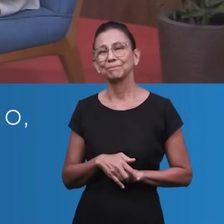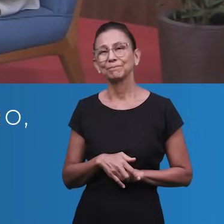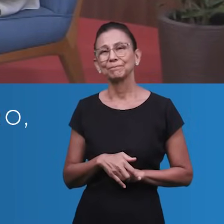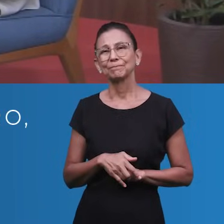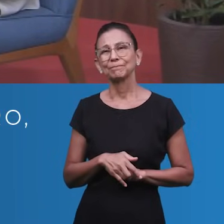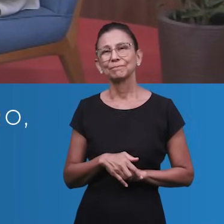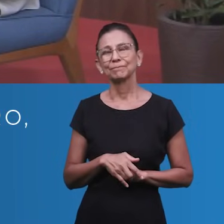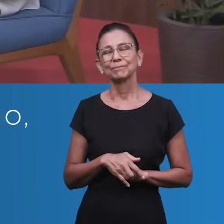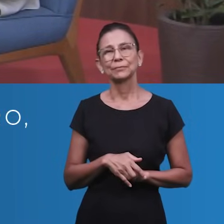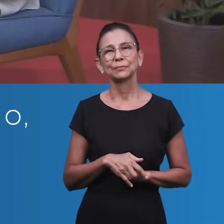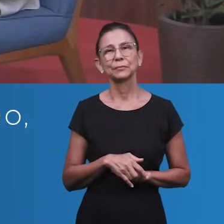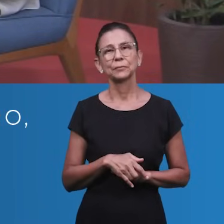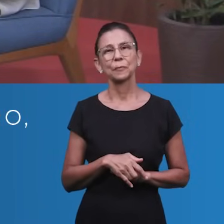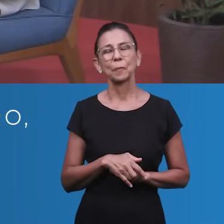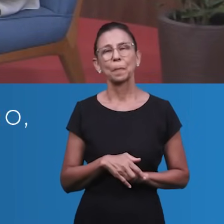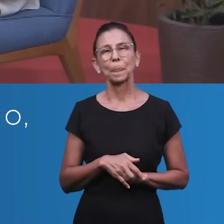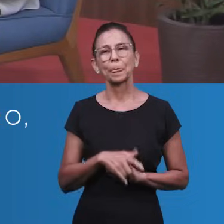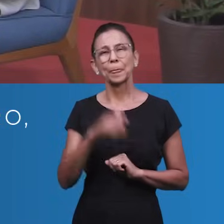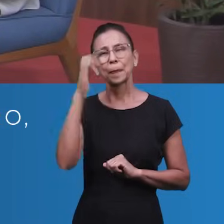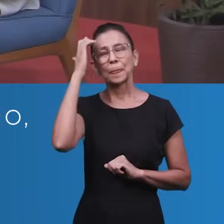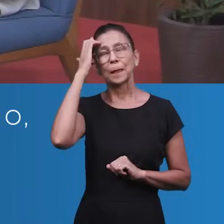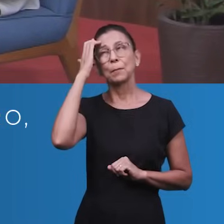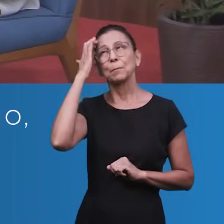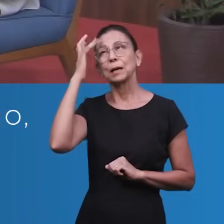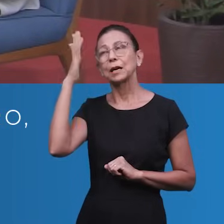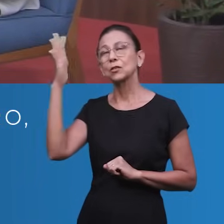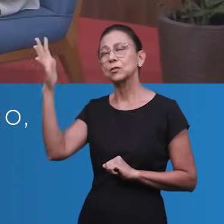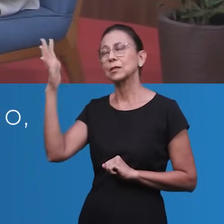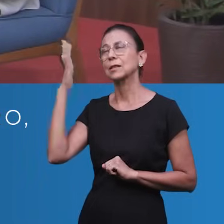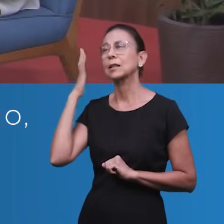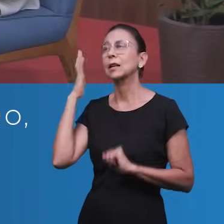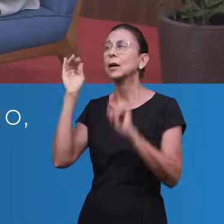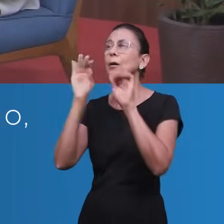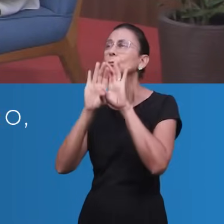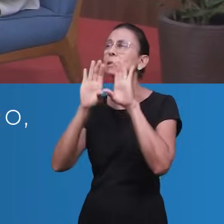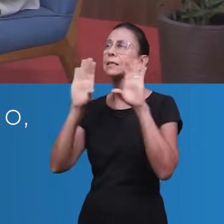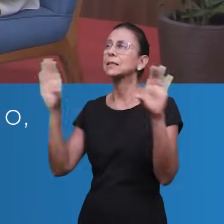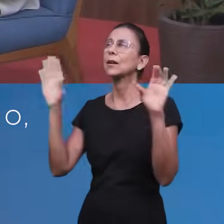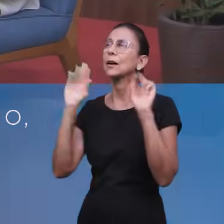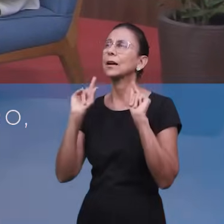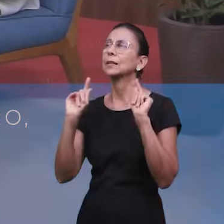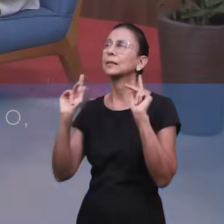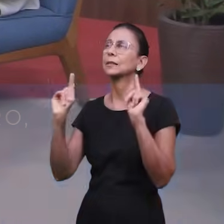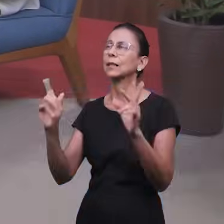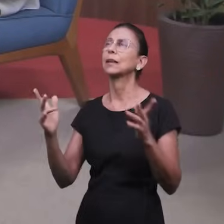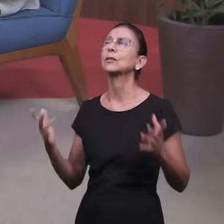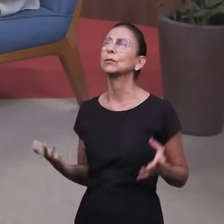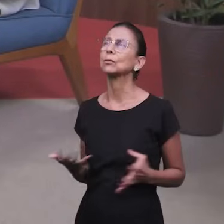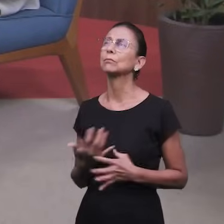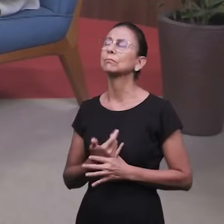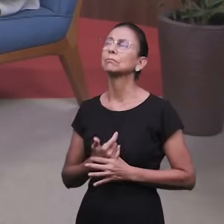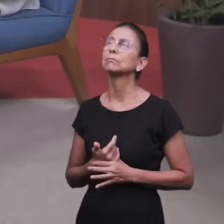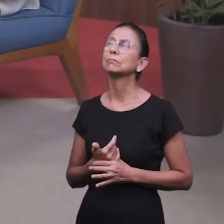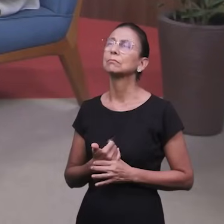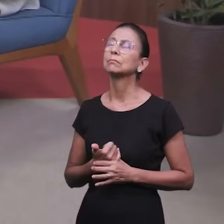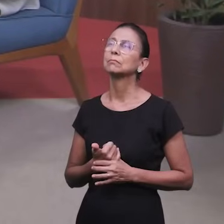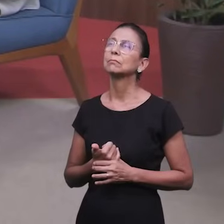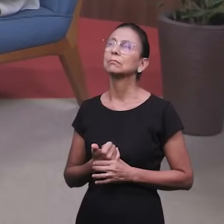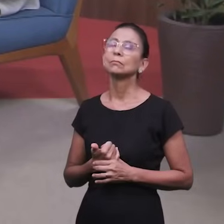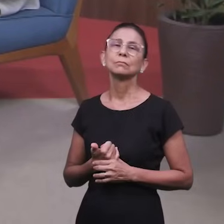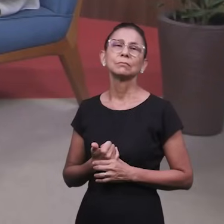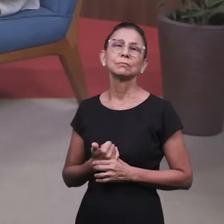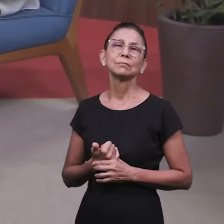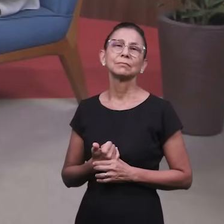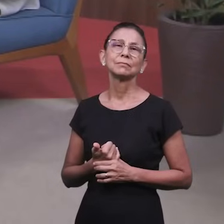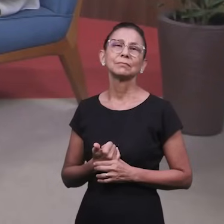daquilo que são as maravilhas. É uma palavra, não tem outra